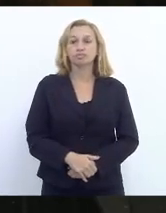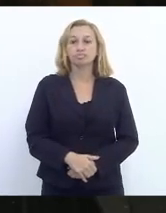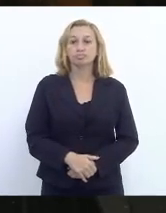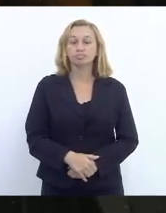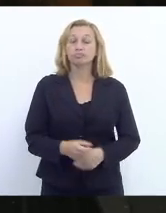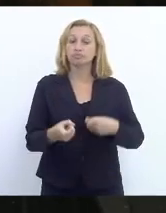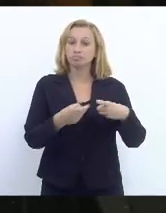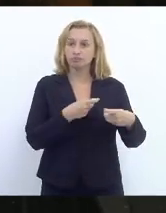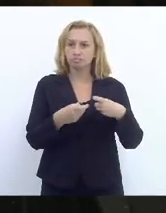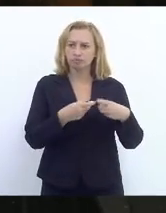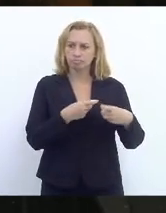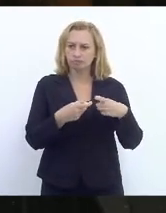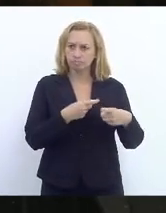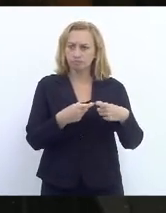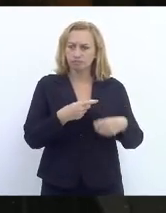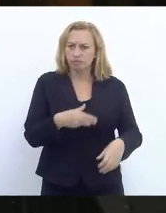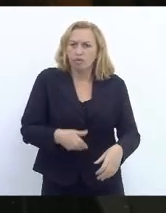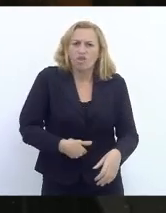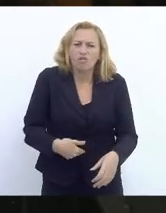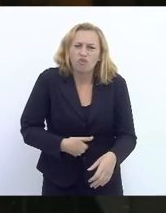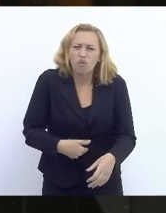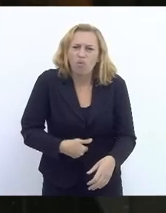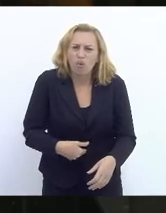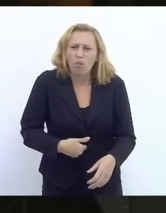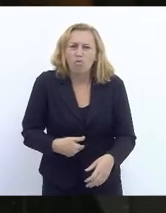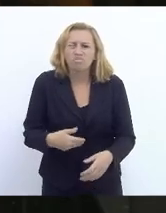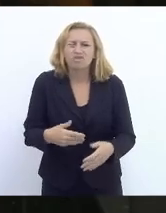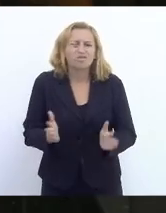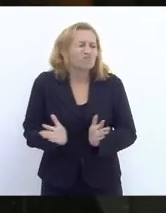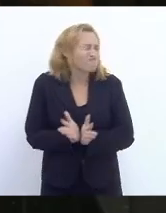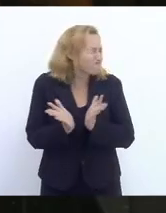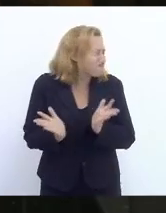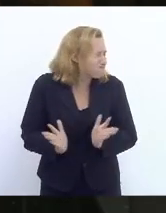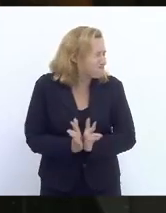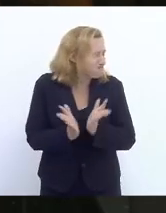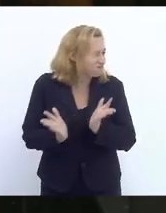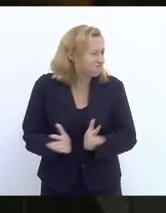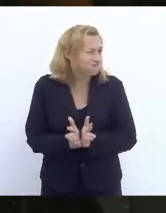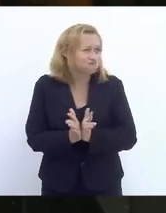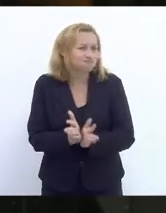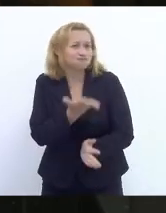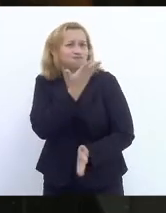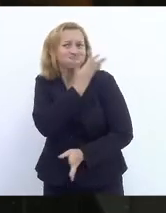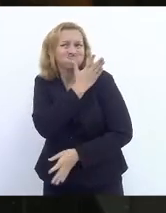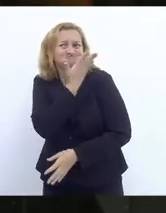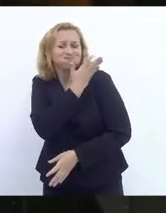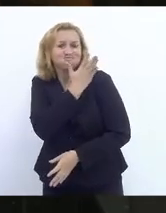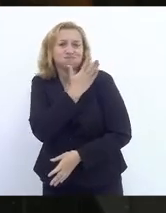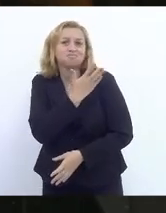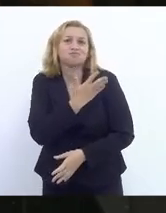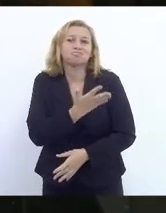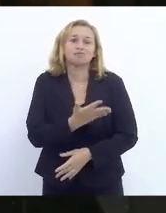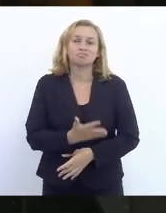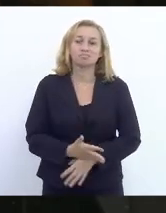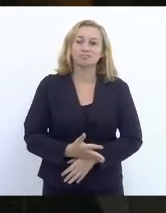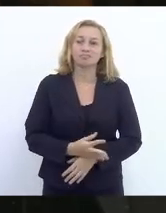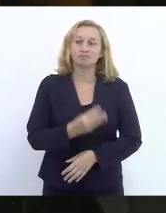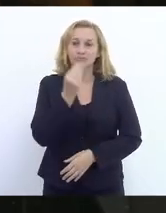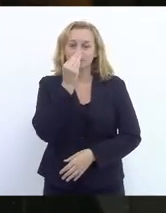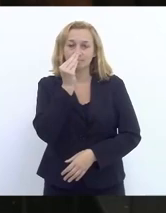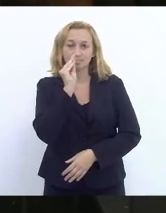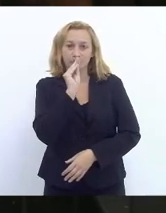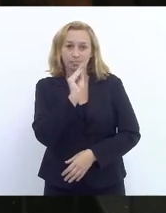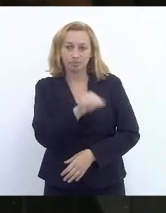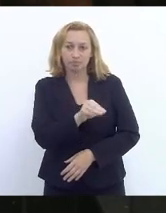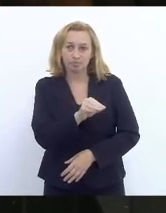o que a guerra a fome a miséria o preconceito o desrespeito